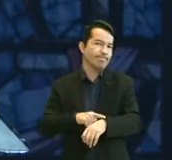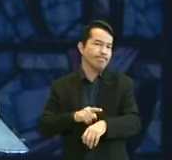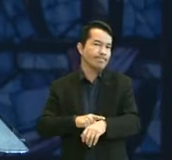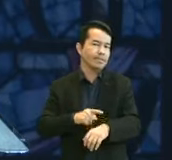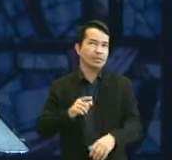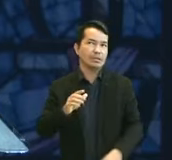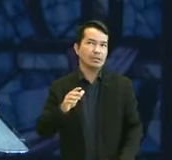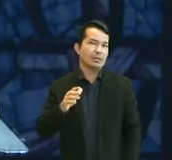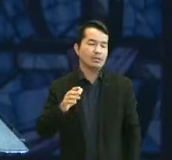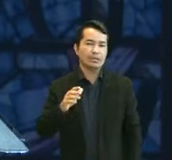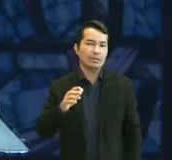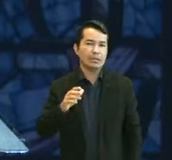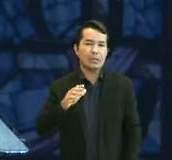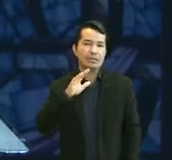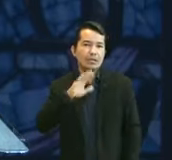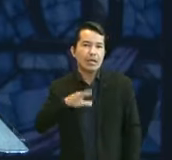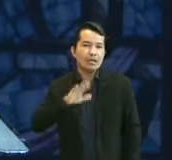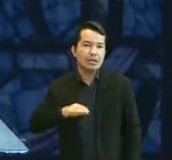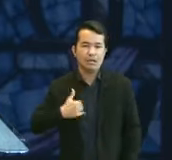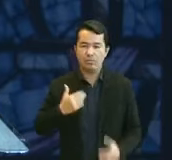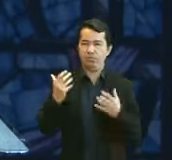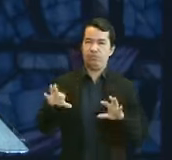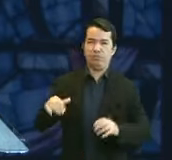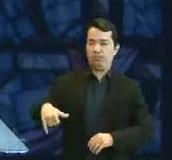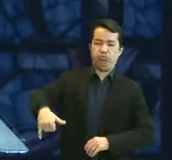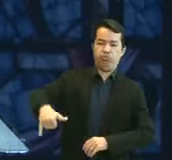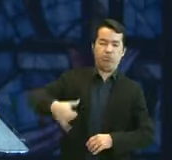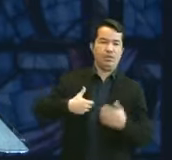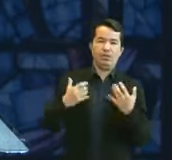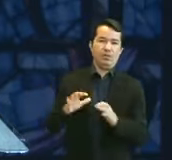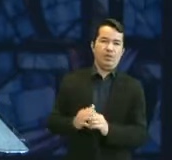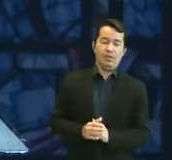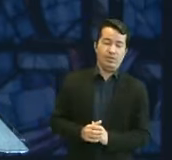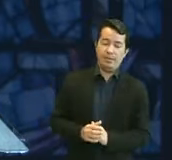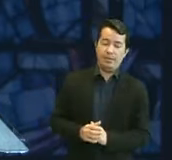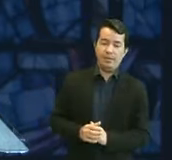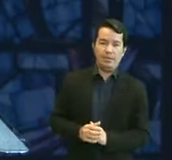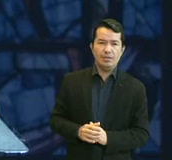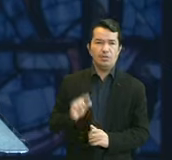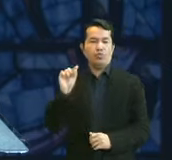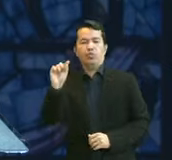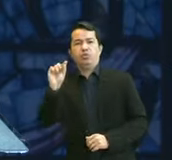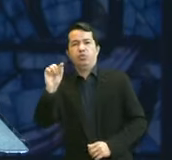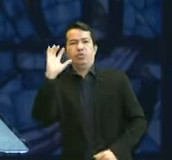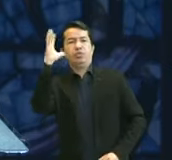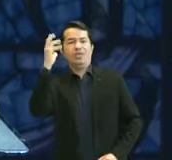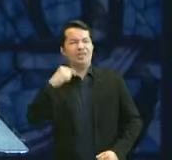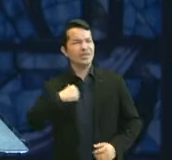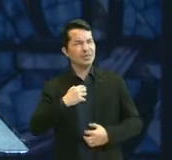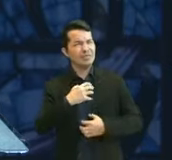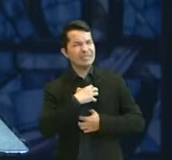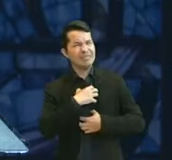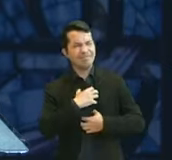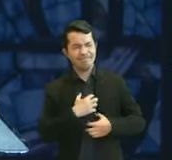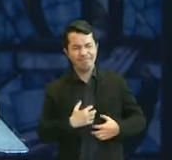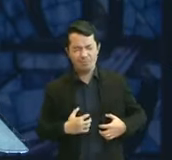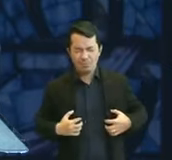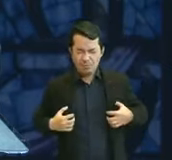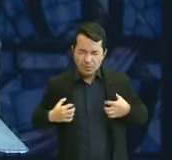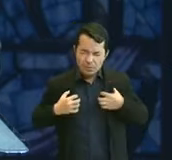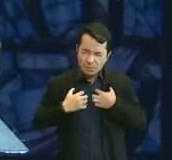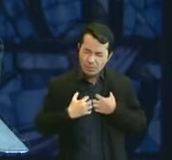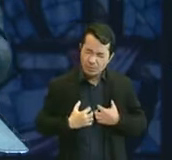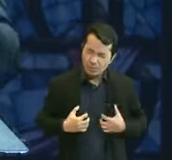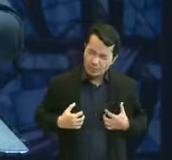telefone. O que vai ser agora? Qual é a nova solicitação? A minha sensação era de